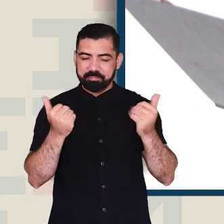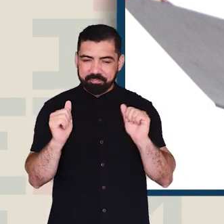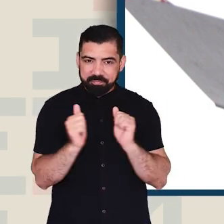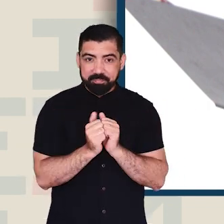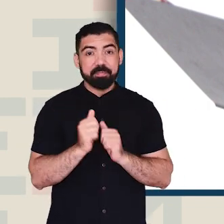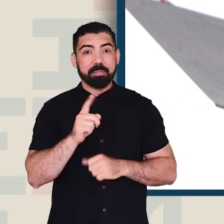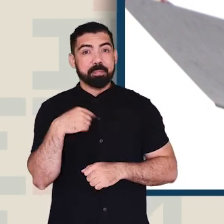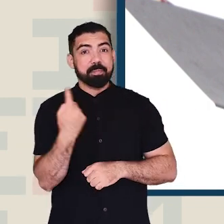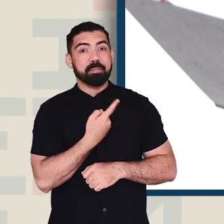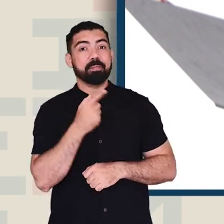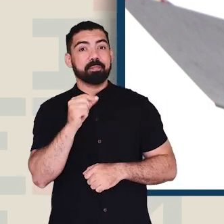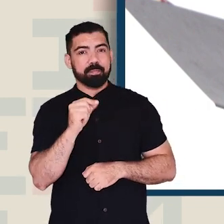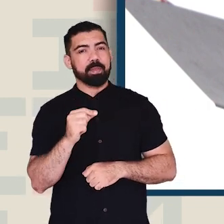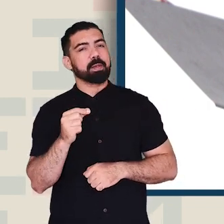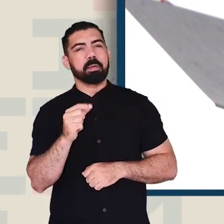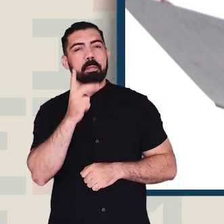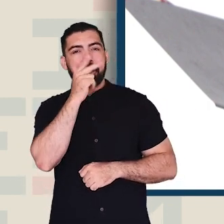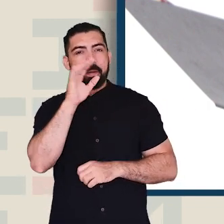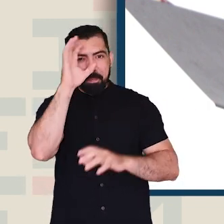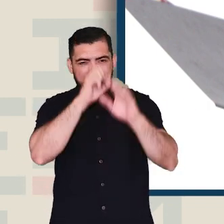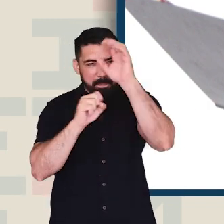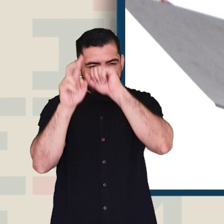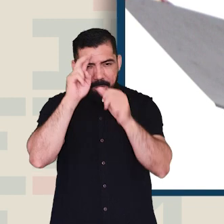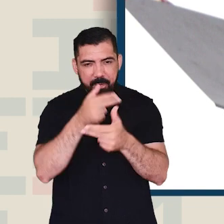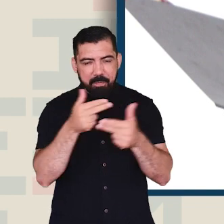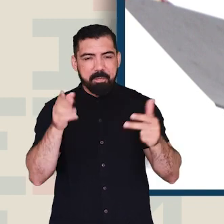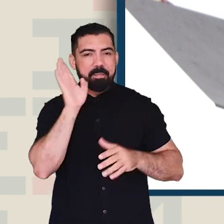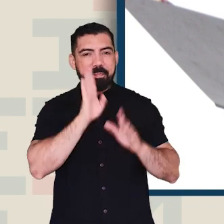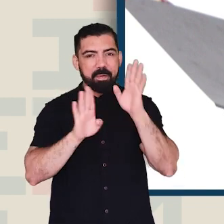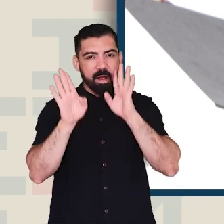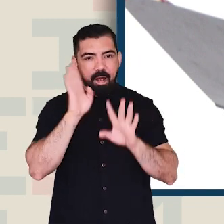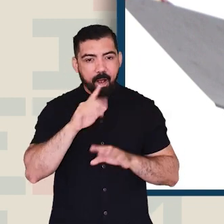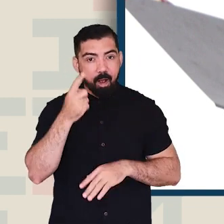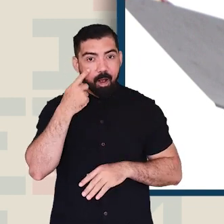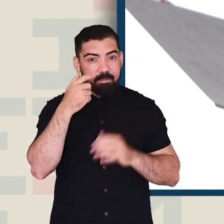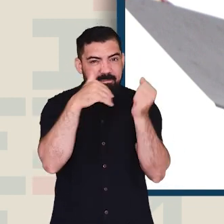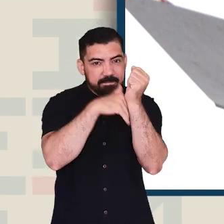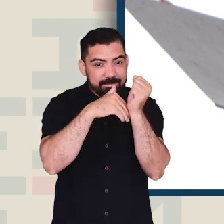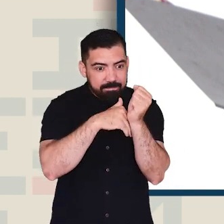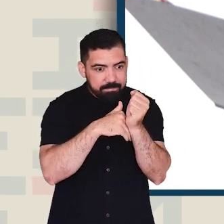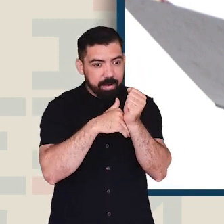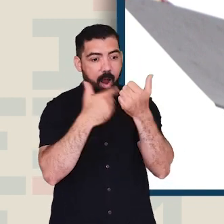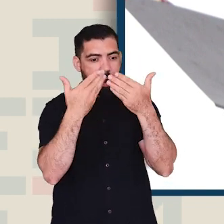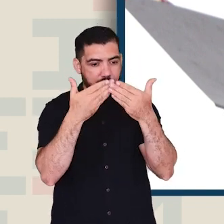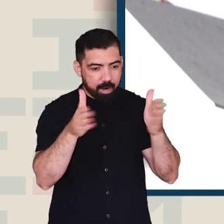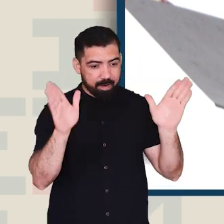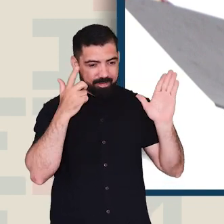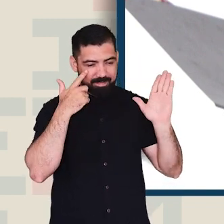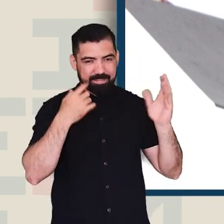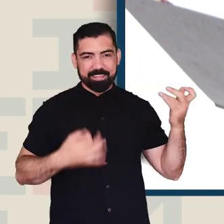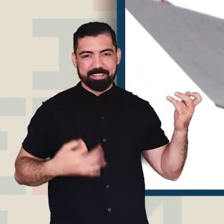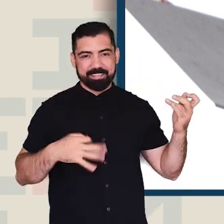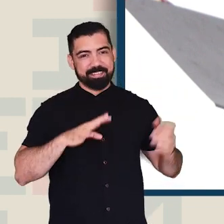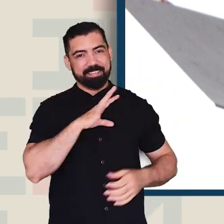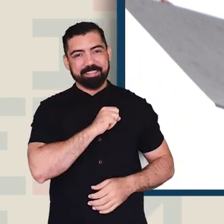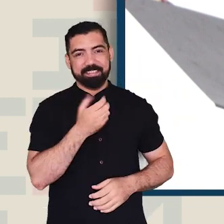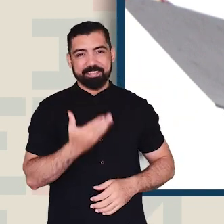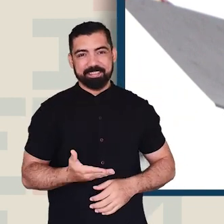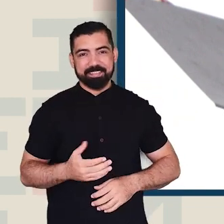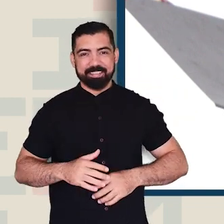que vai ser uma viagem bacana, desvendando os mistérios aqui da nossa querida guitarra.